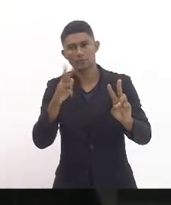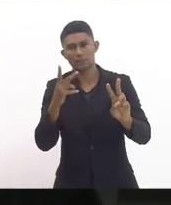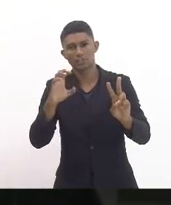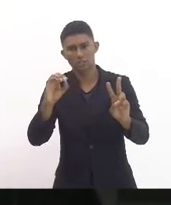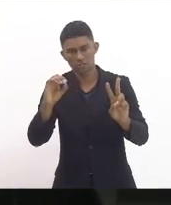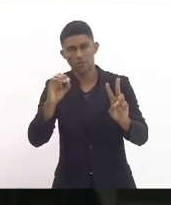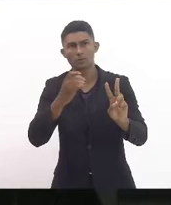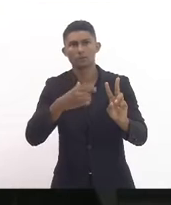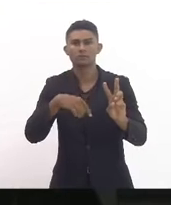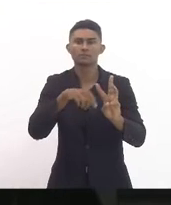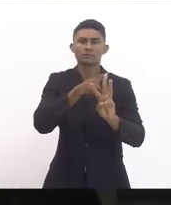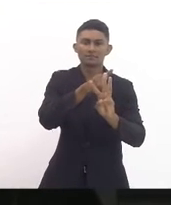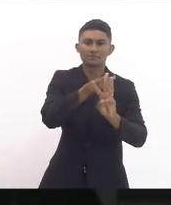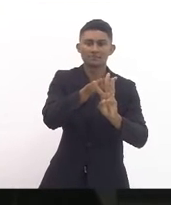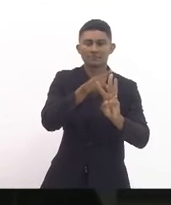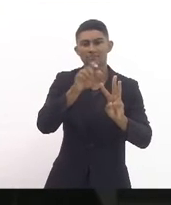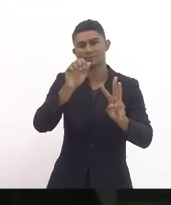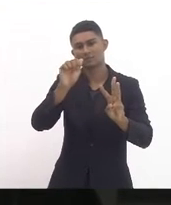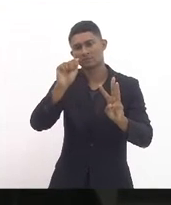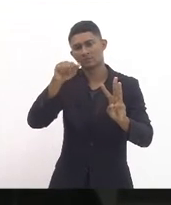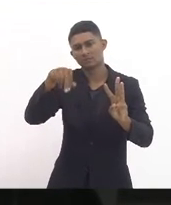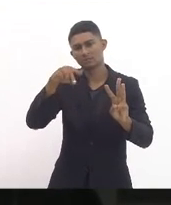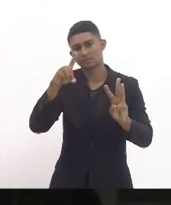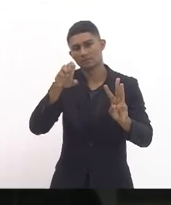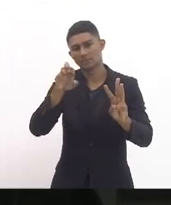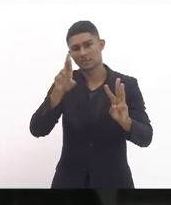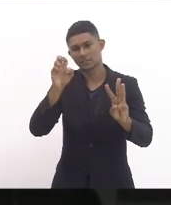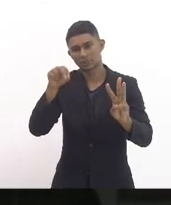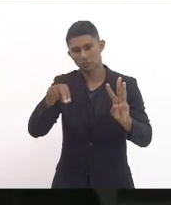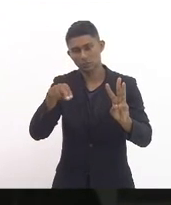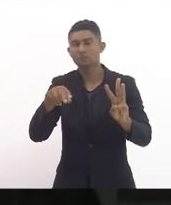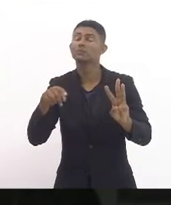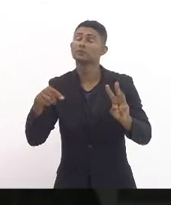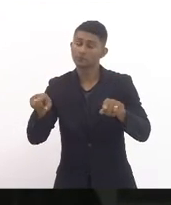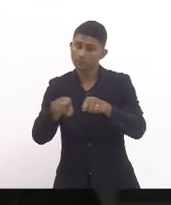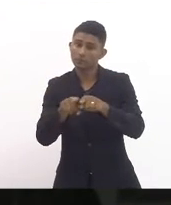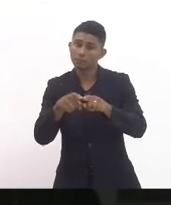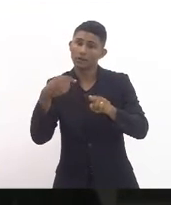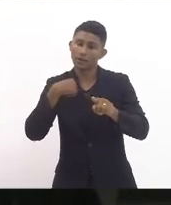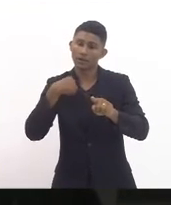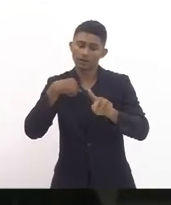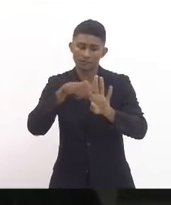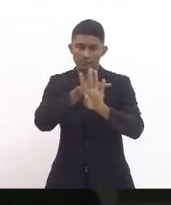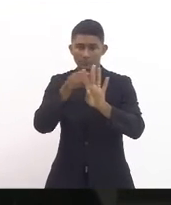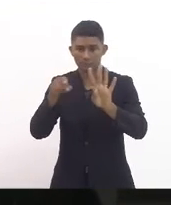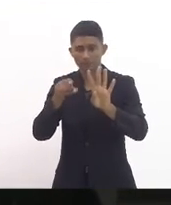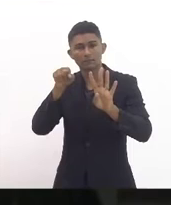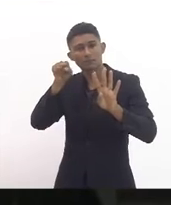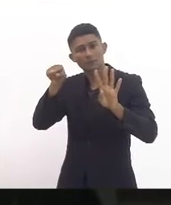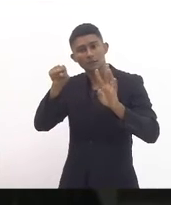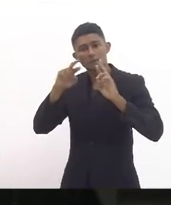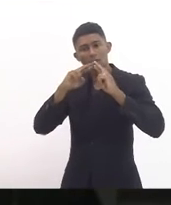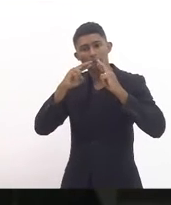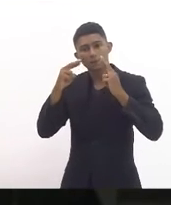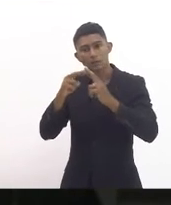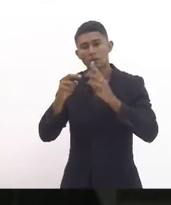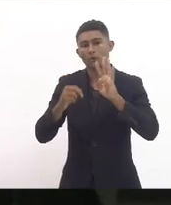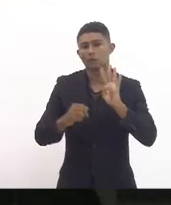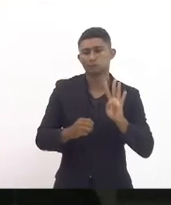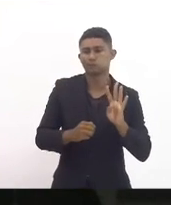o Anderson Moraes além da minha pessoa ah e hoje eu